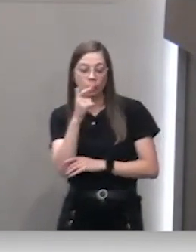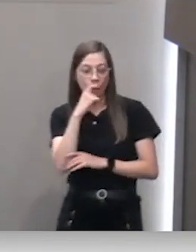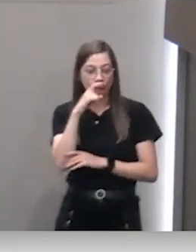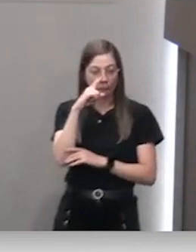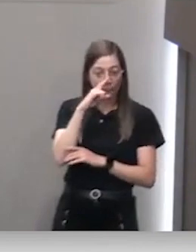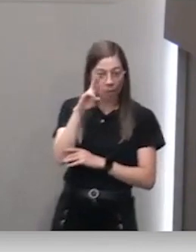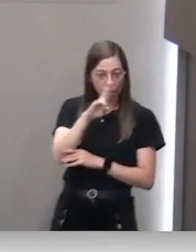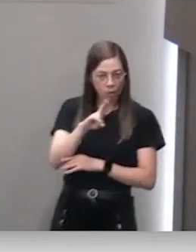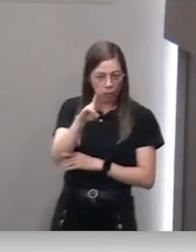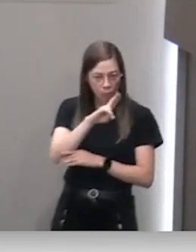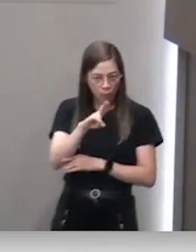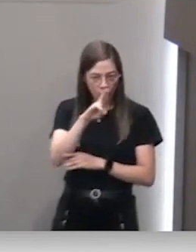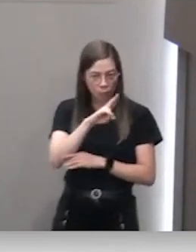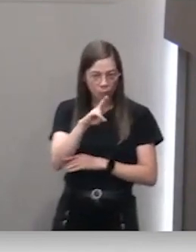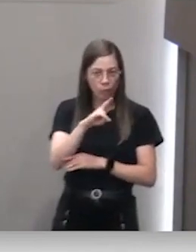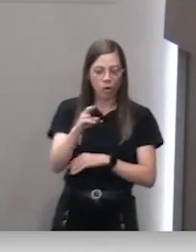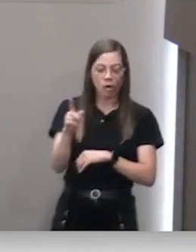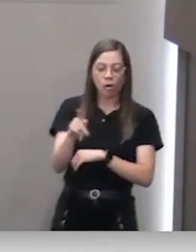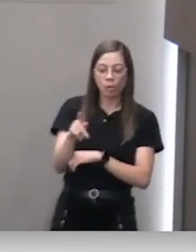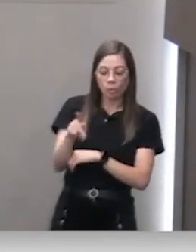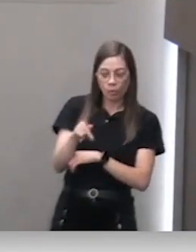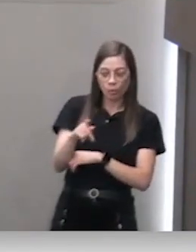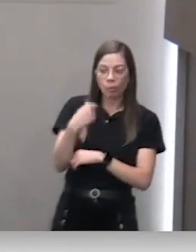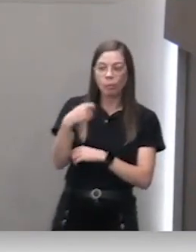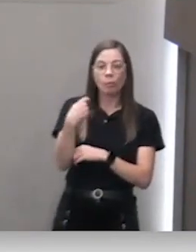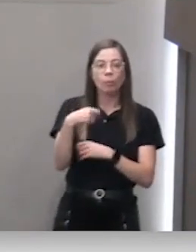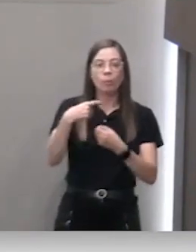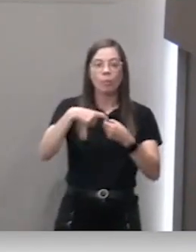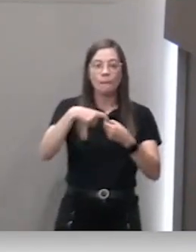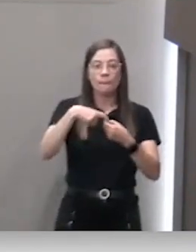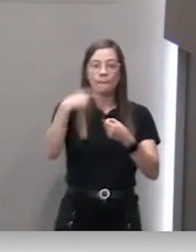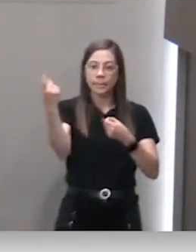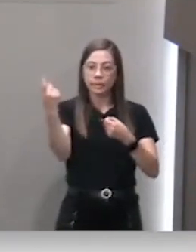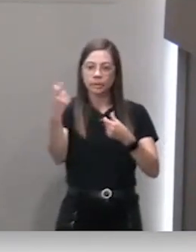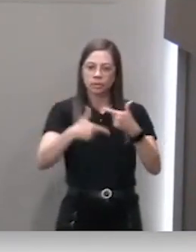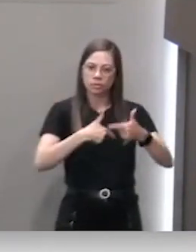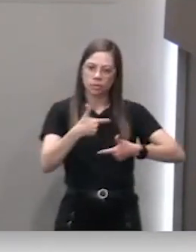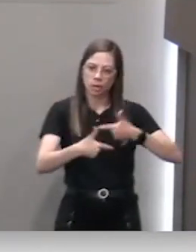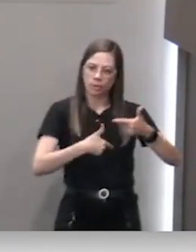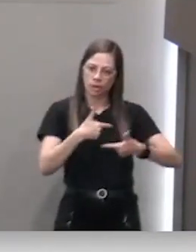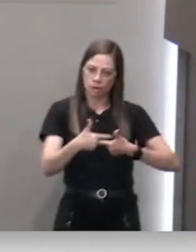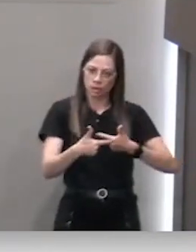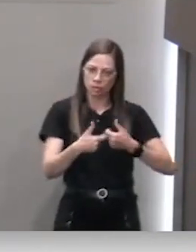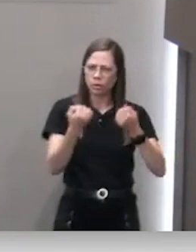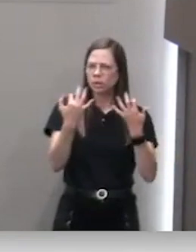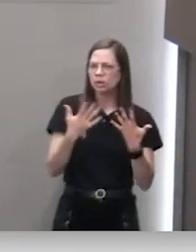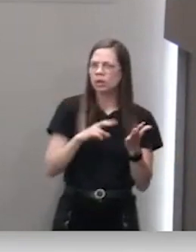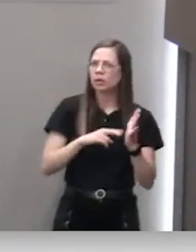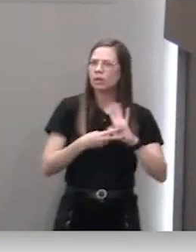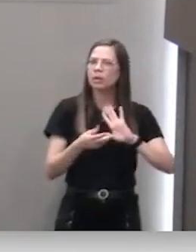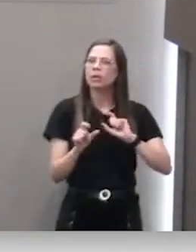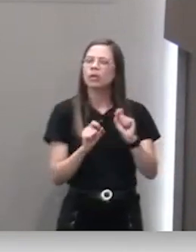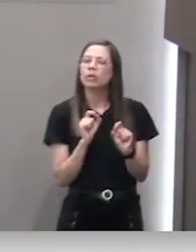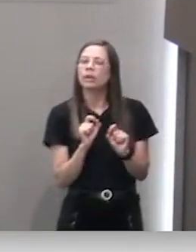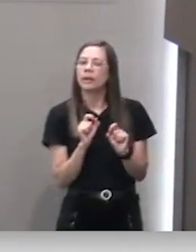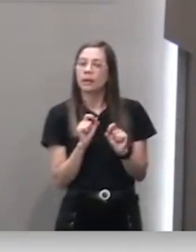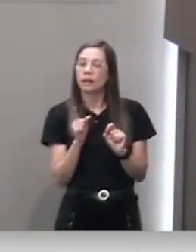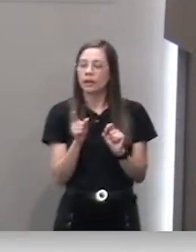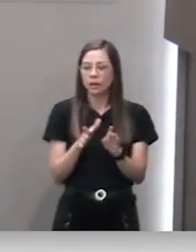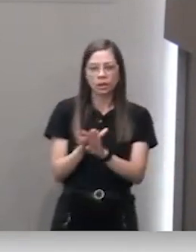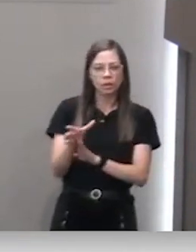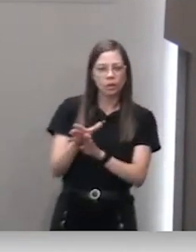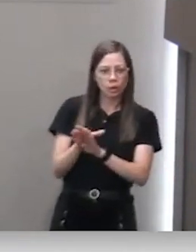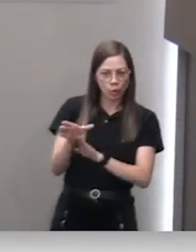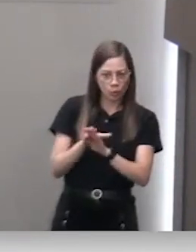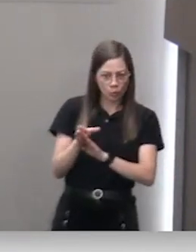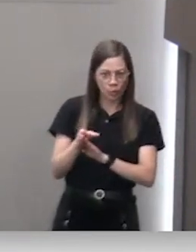estão usando, esse professor ou médico deve ser expulso de seu trabalho. Quer dizer, isso é a orientação